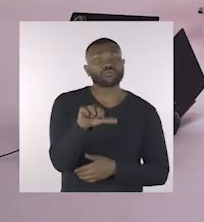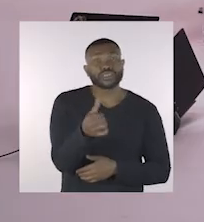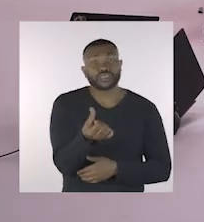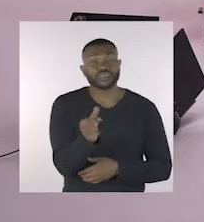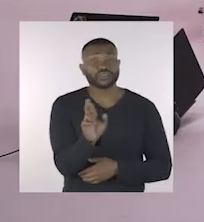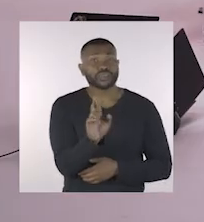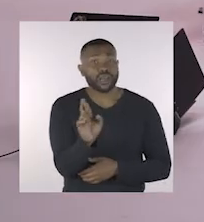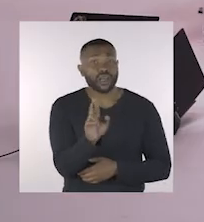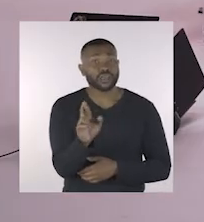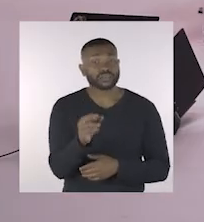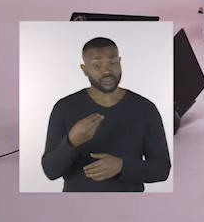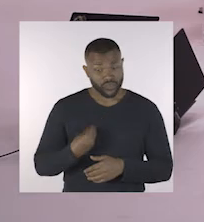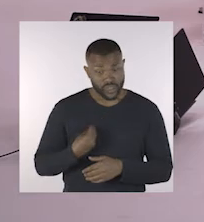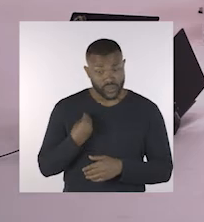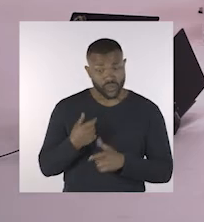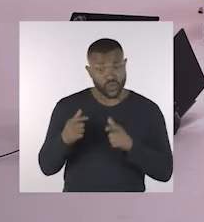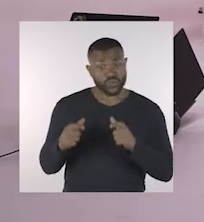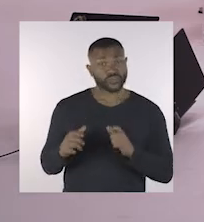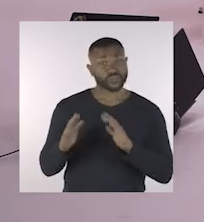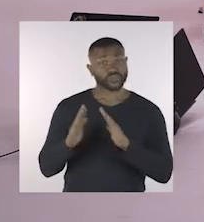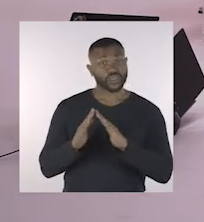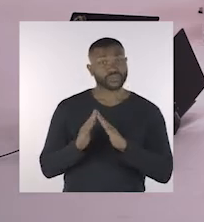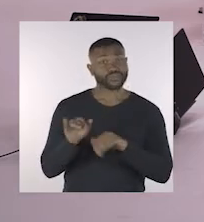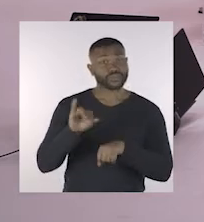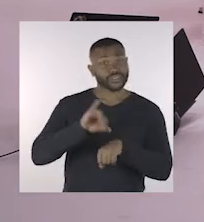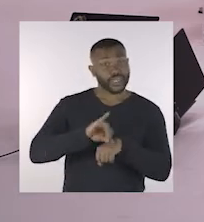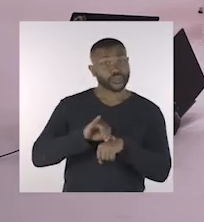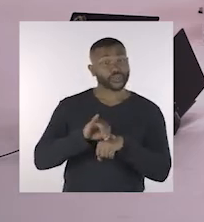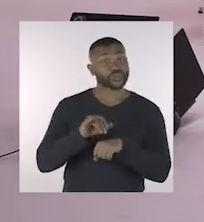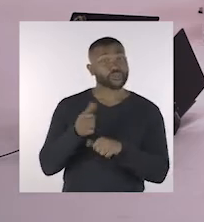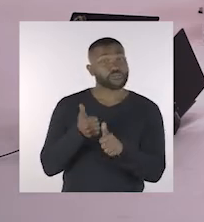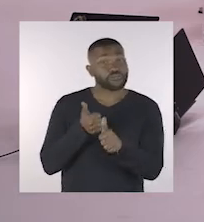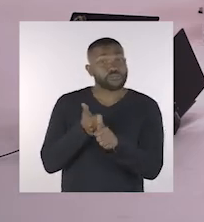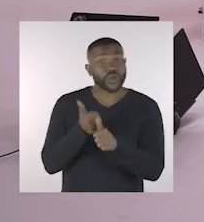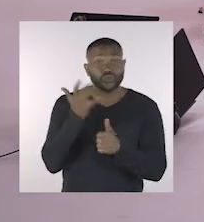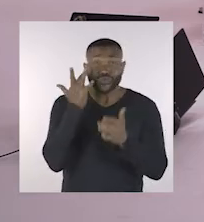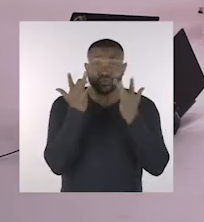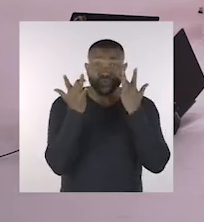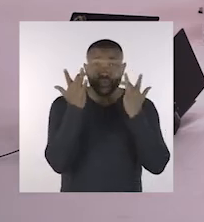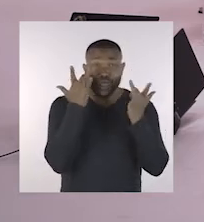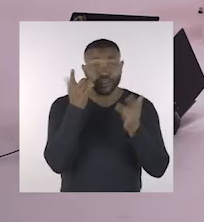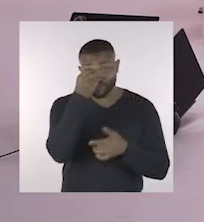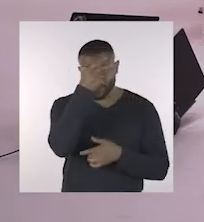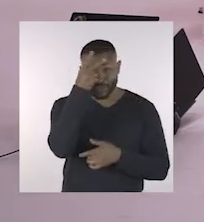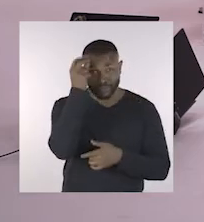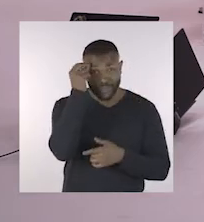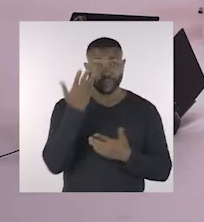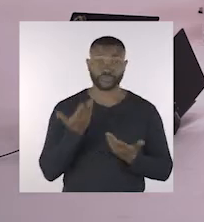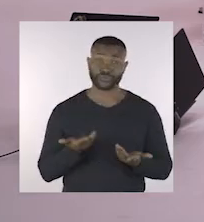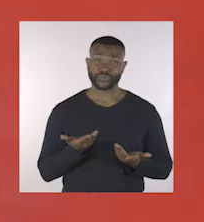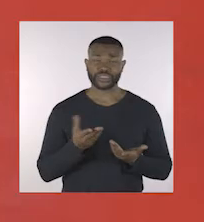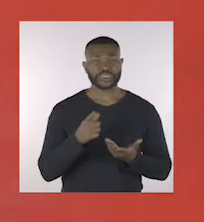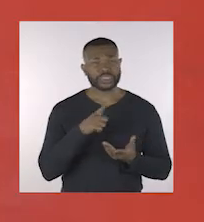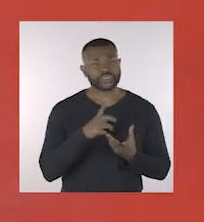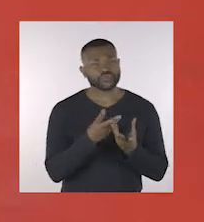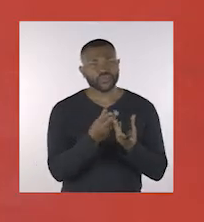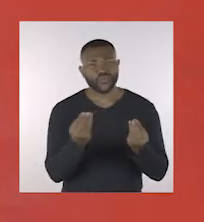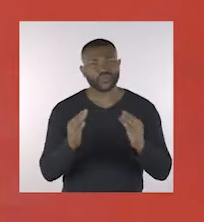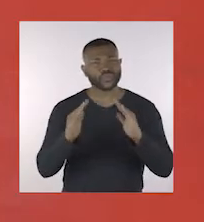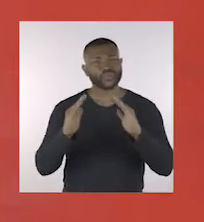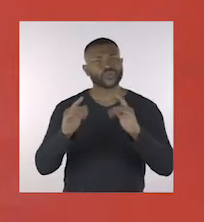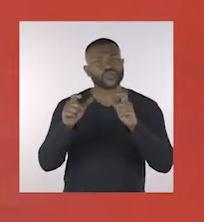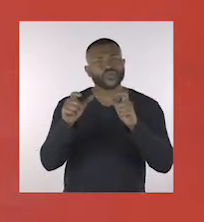8096 reais e Morando bem no centro da cidade de São Paulo a a 50 metros do Teatro Municipal e nós temos